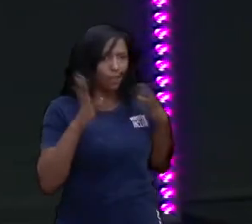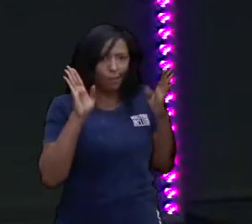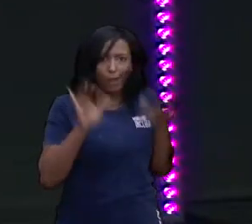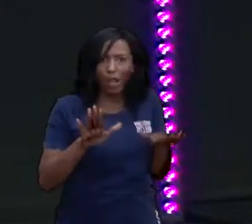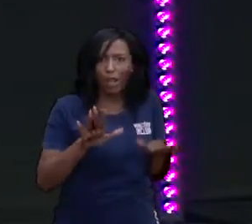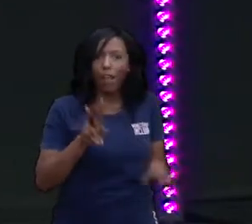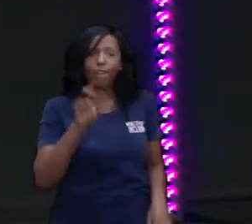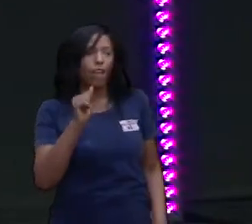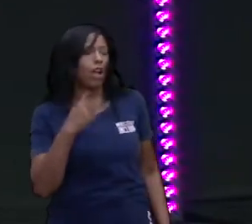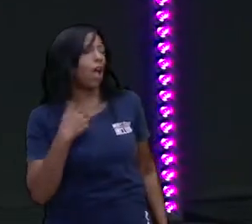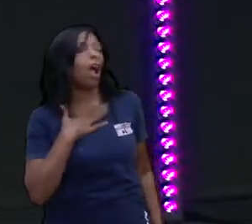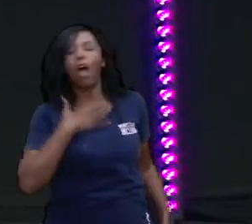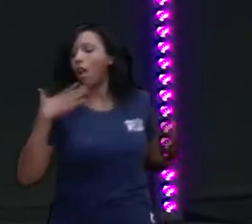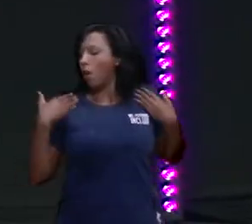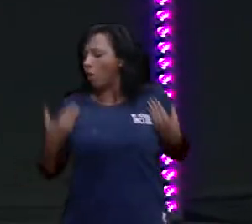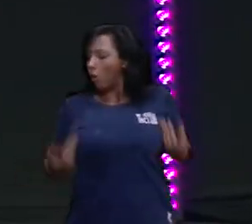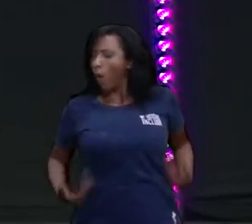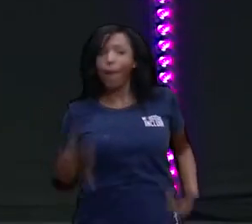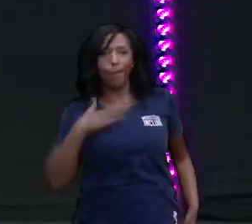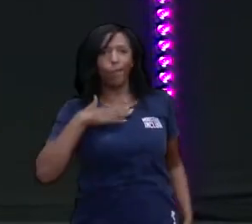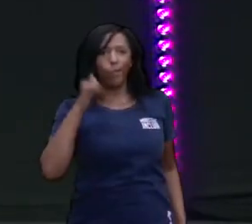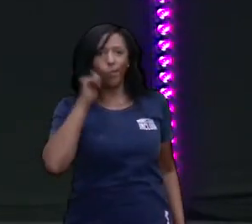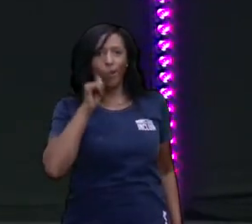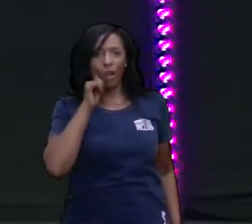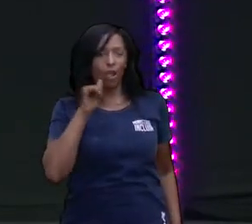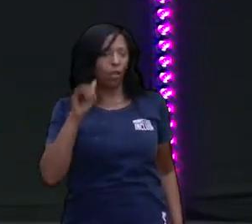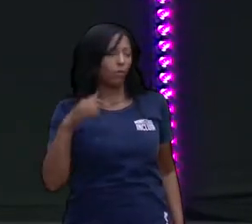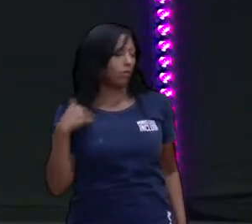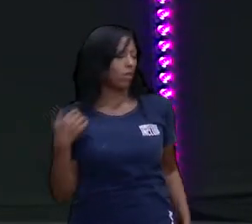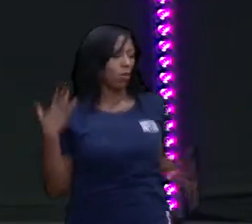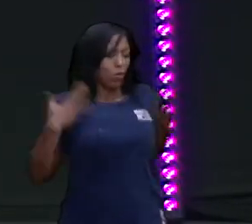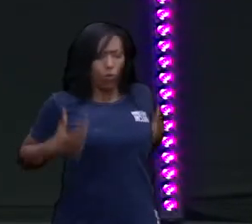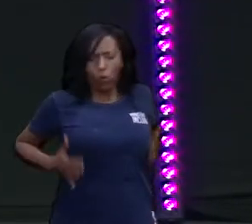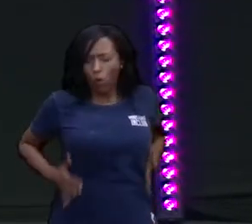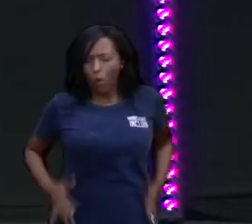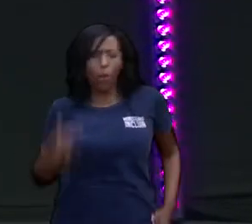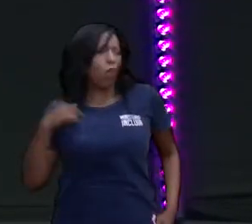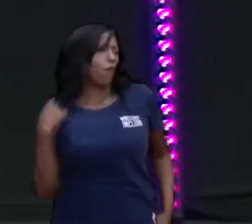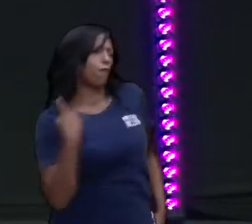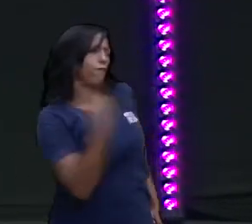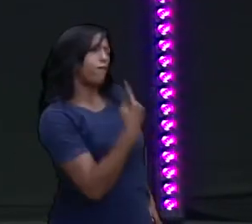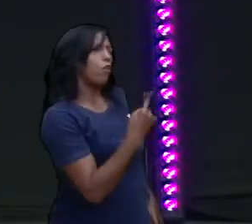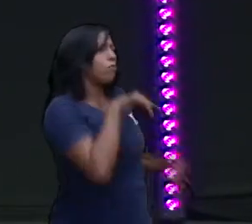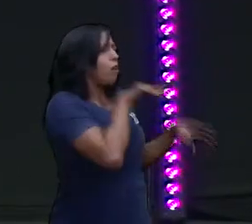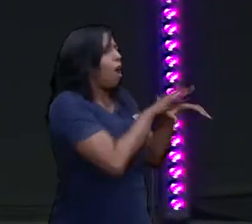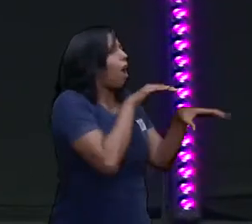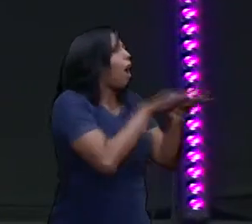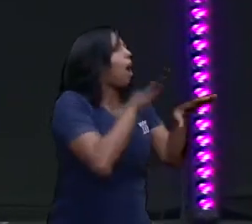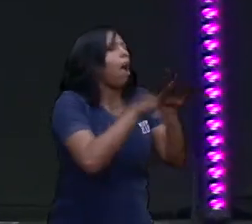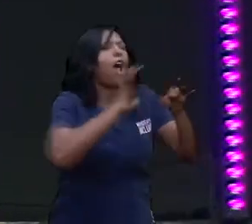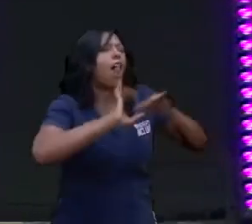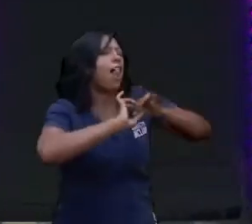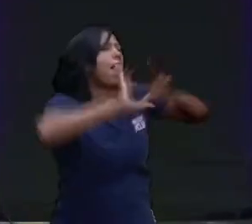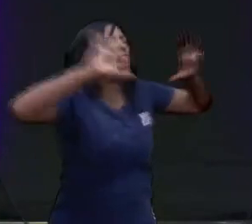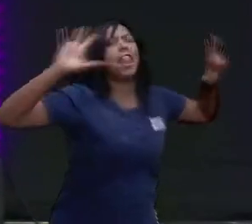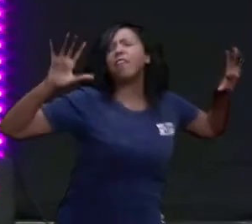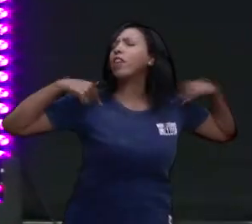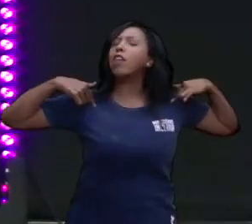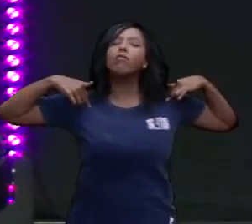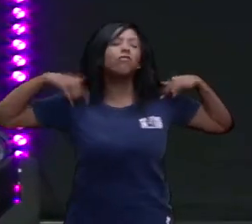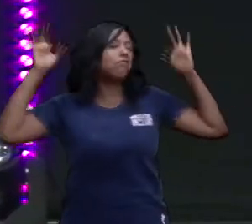tudo bem meu corpo minhas regras eu faço qualquer besteira e eu fico numa boa Quem disse isso eu sou o